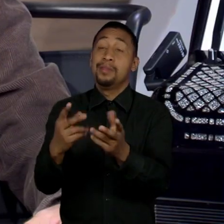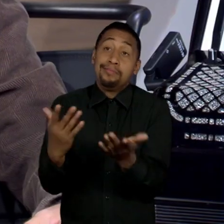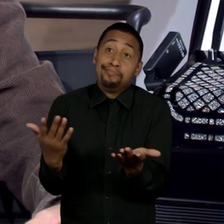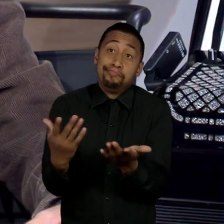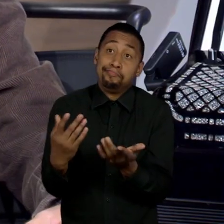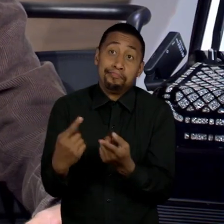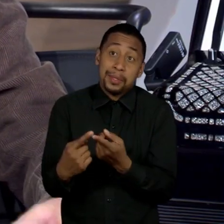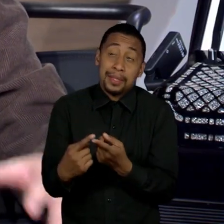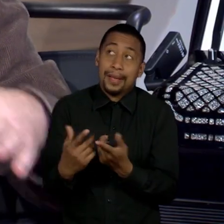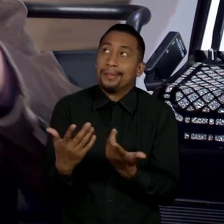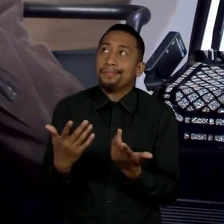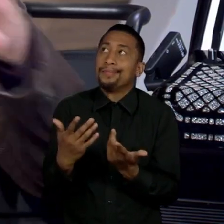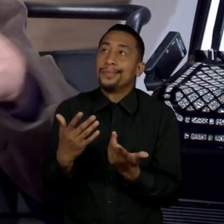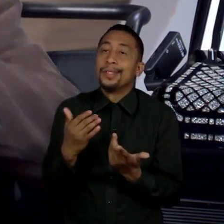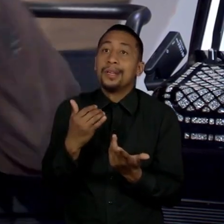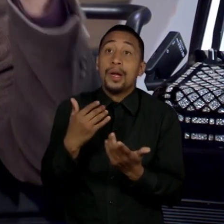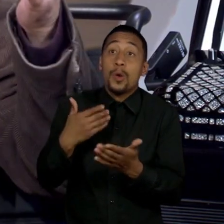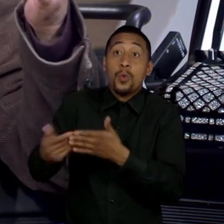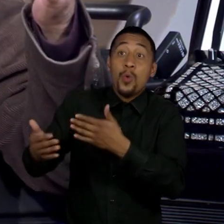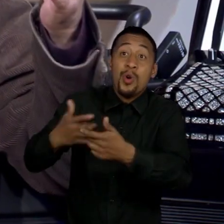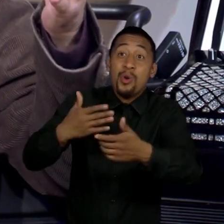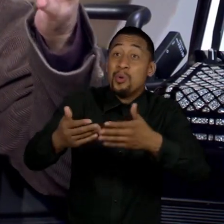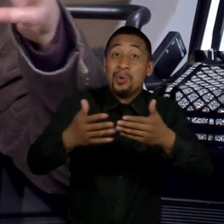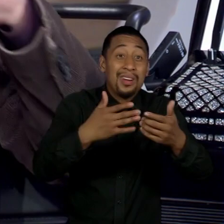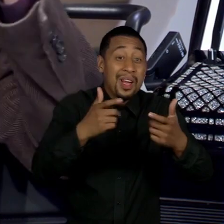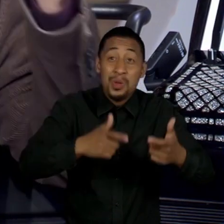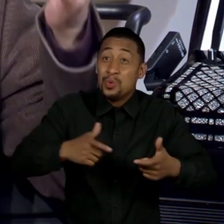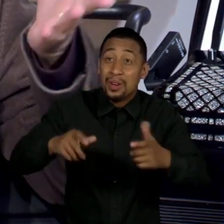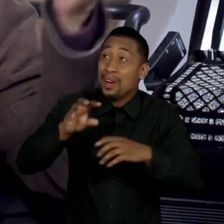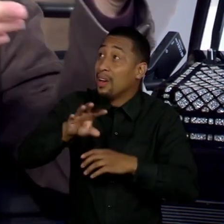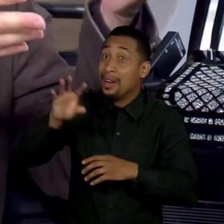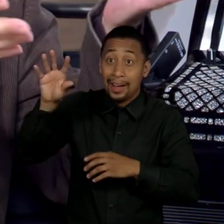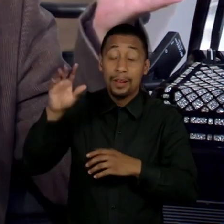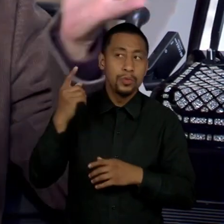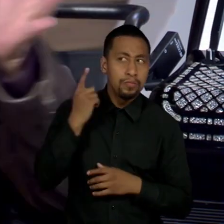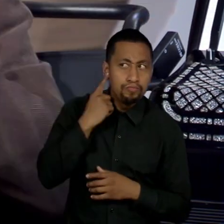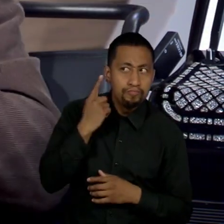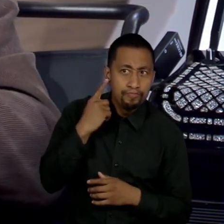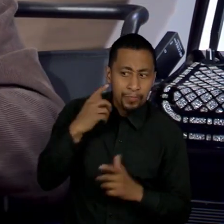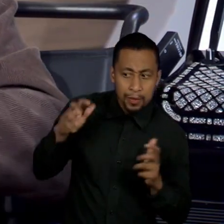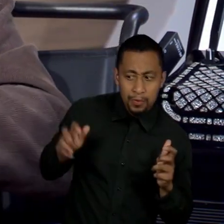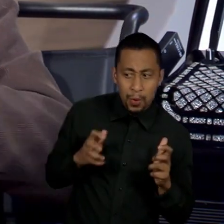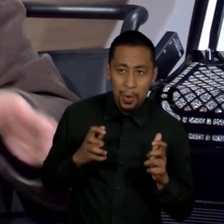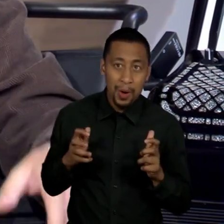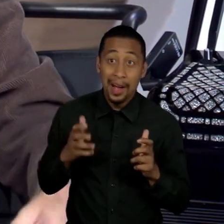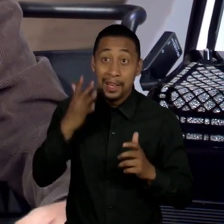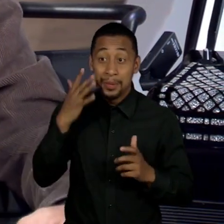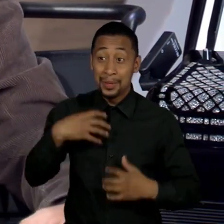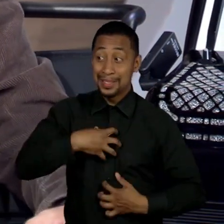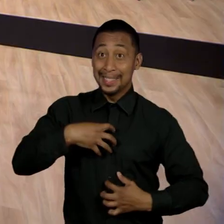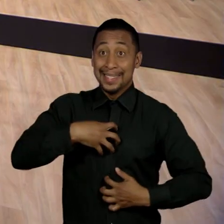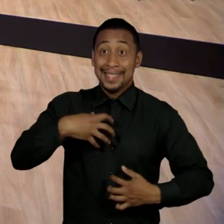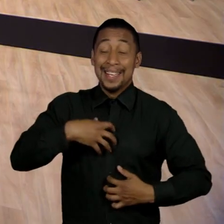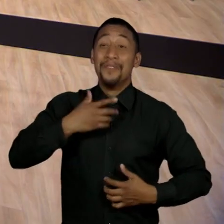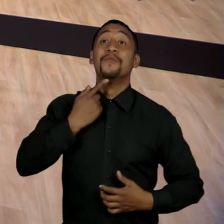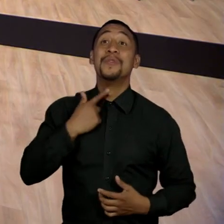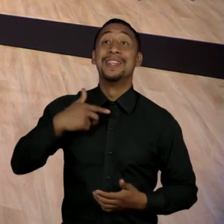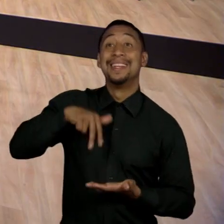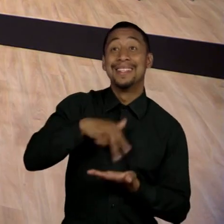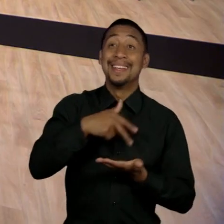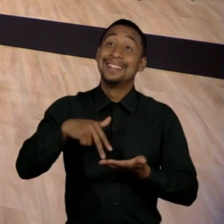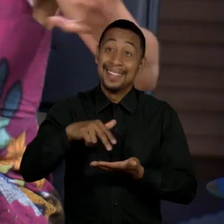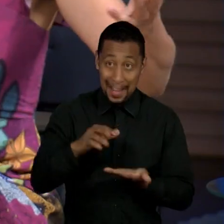qualquer lugar que você esteja, tocou forró, todo mundo assanha, né? Você que é forrozeira sabe muito exatamente. Bem. Exatamente. É exatamente, é impressionante,